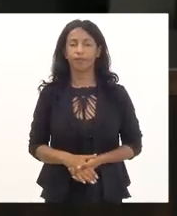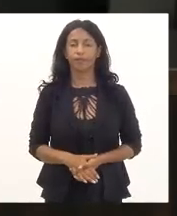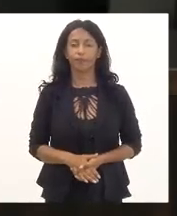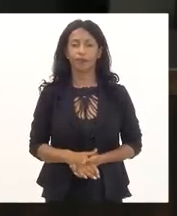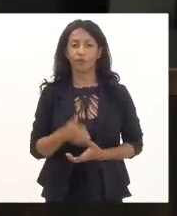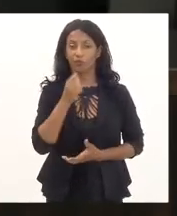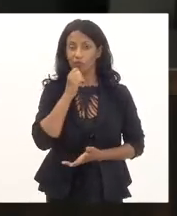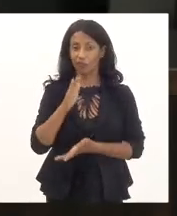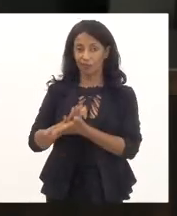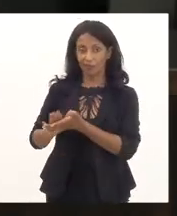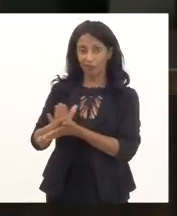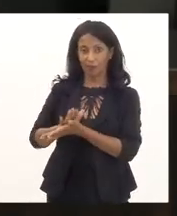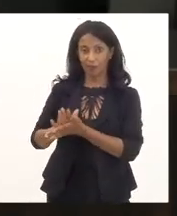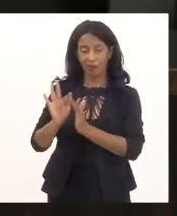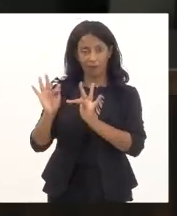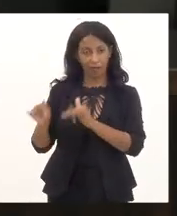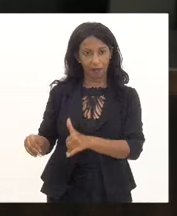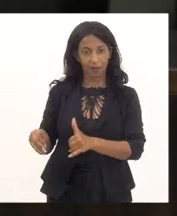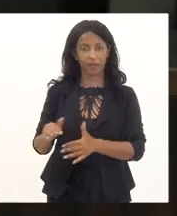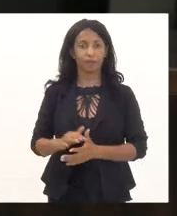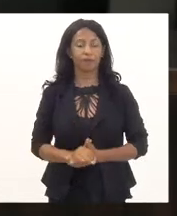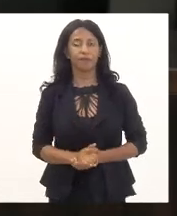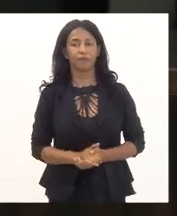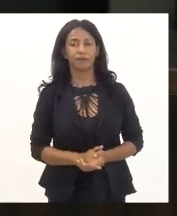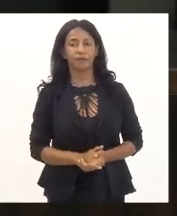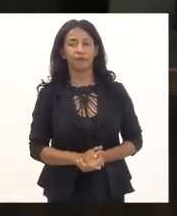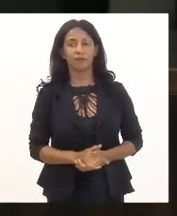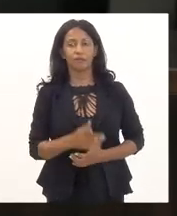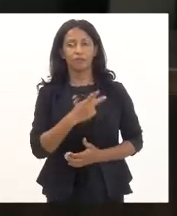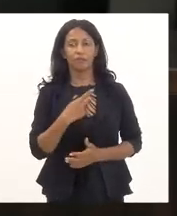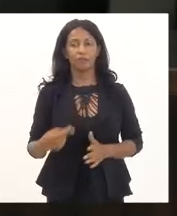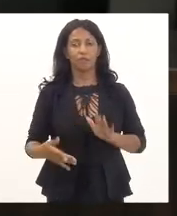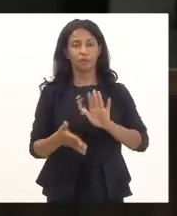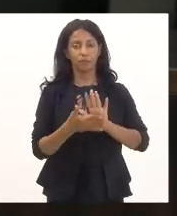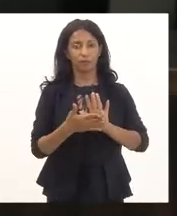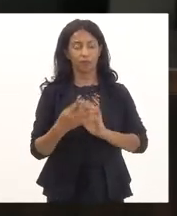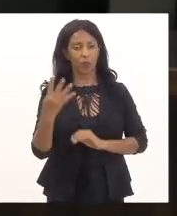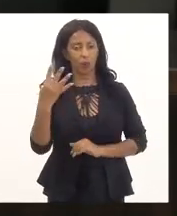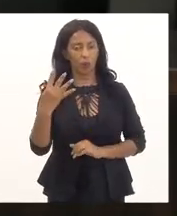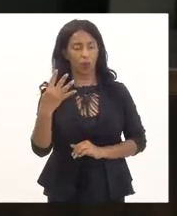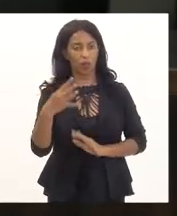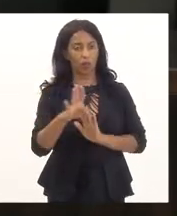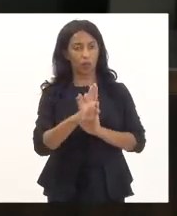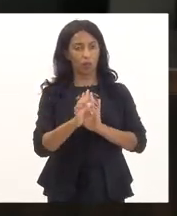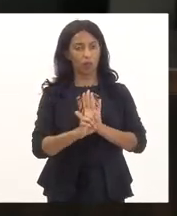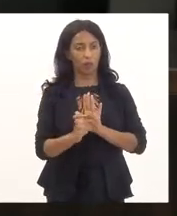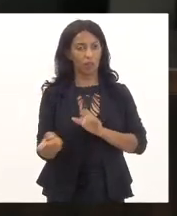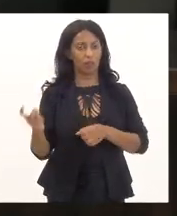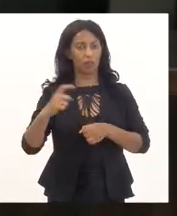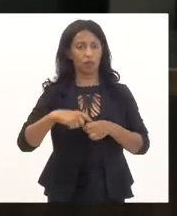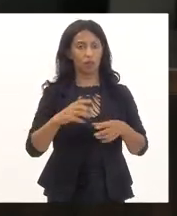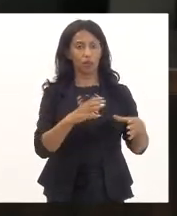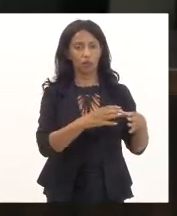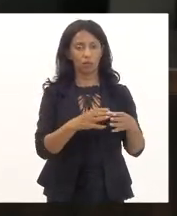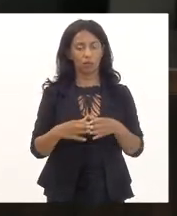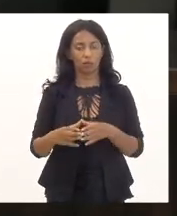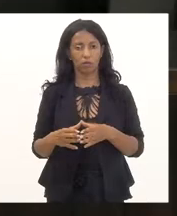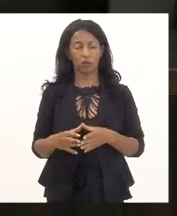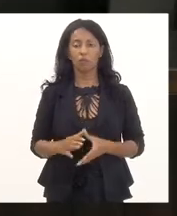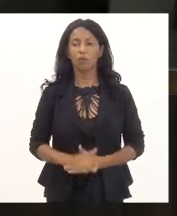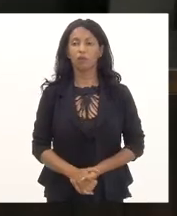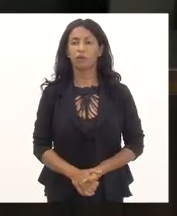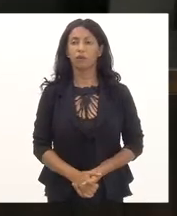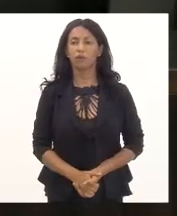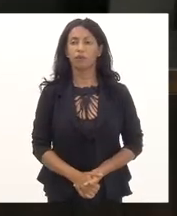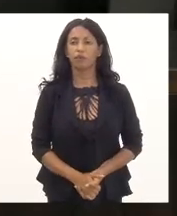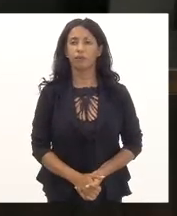Não havendo quem queira discutir, encerrada a discussão. Presente proposta recebeu quatro emendas e retorna às comissões. Estão de ordem, presidente. Só